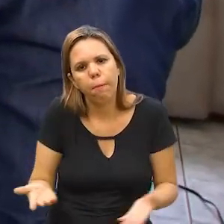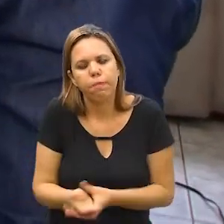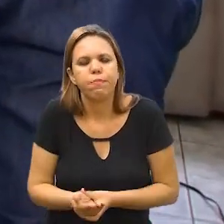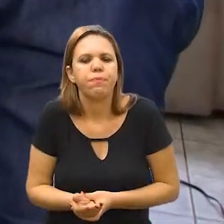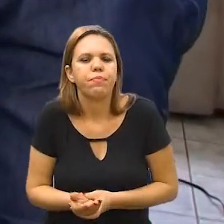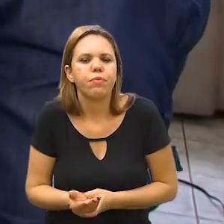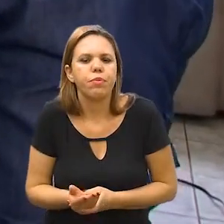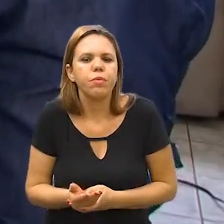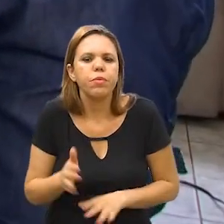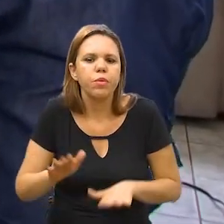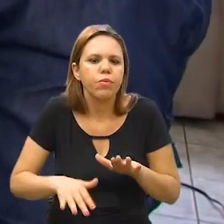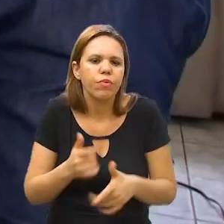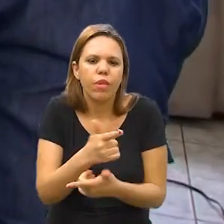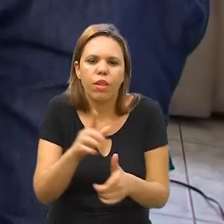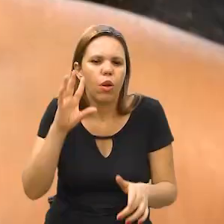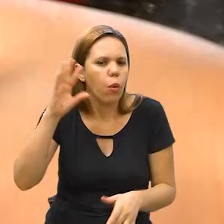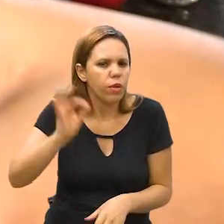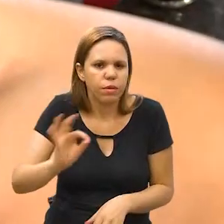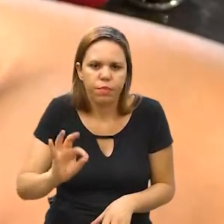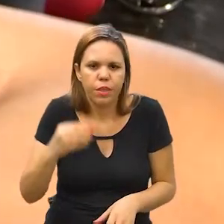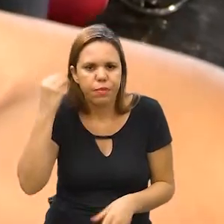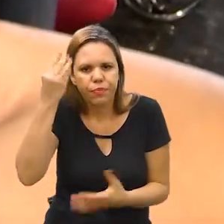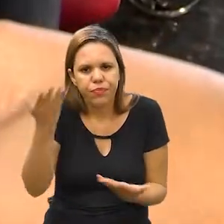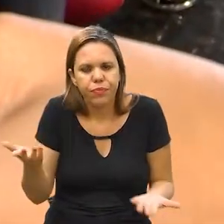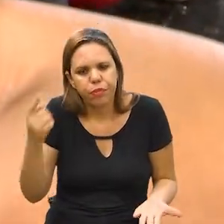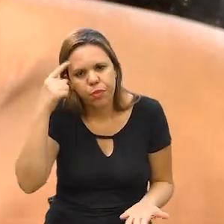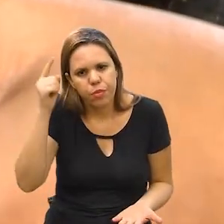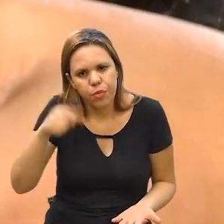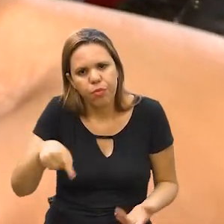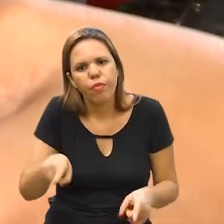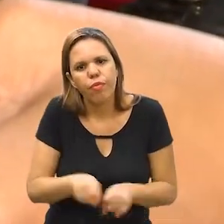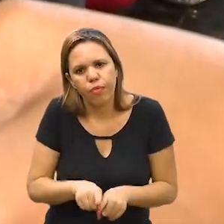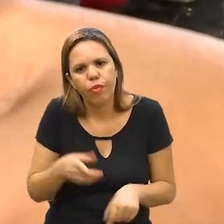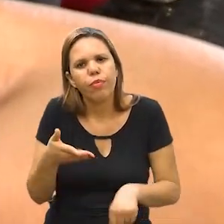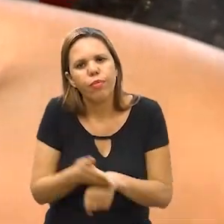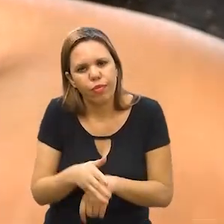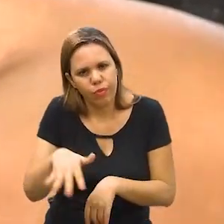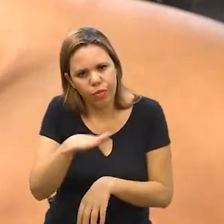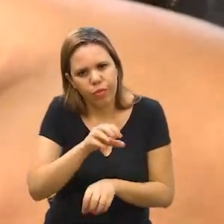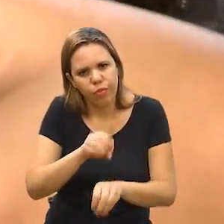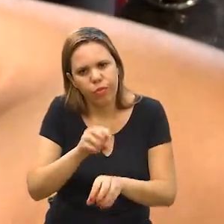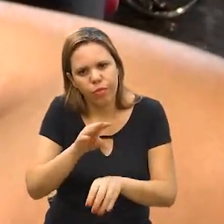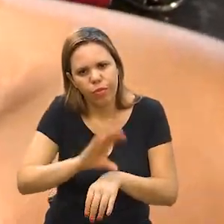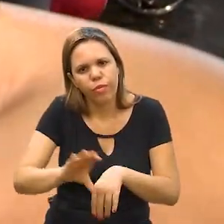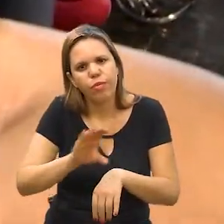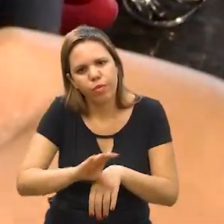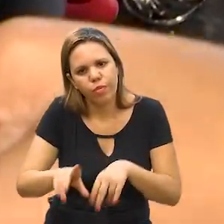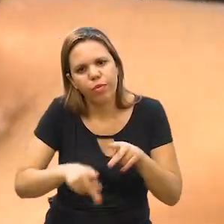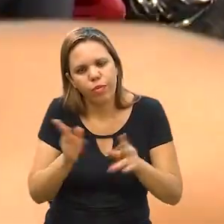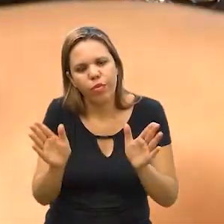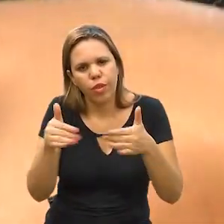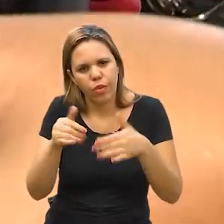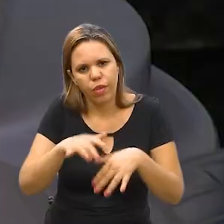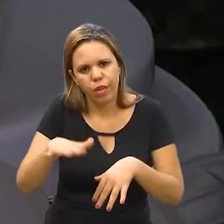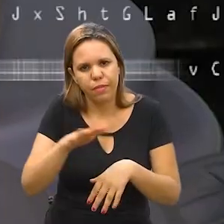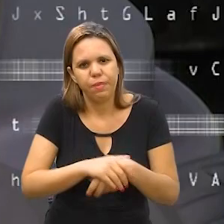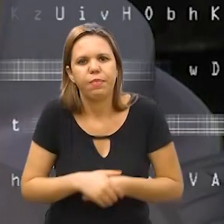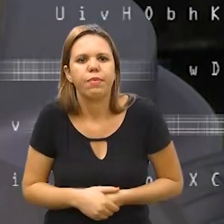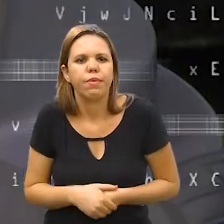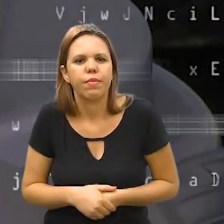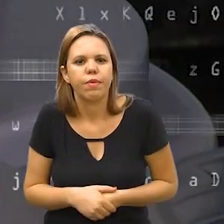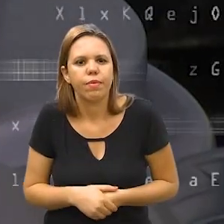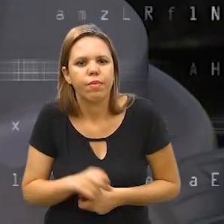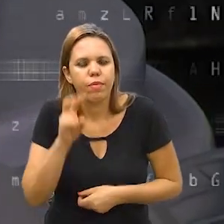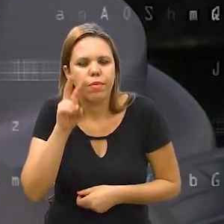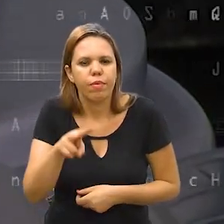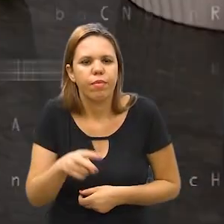hoje às vezes não têm tanto conhecimento. Então eu penso em também entrar nessa parte de dar cursos voltado para essa área. Como